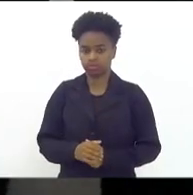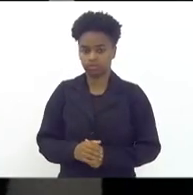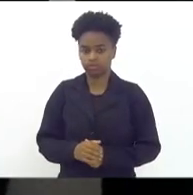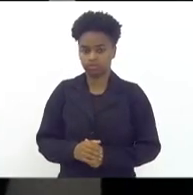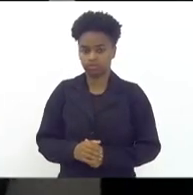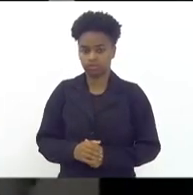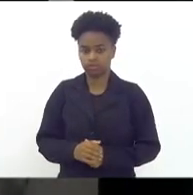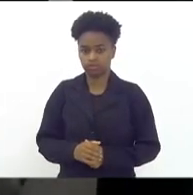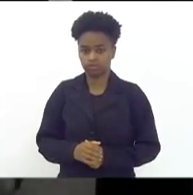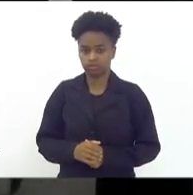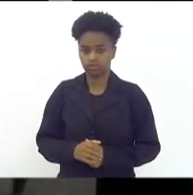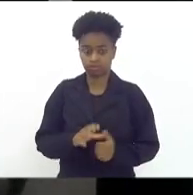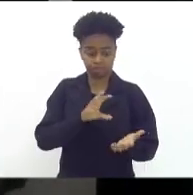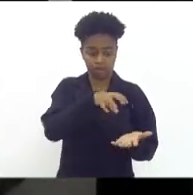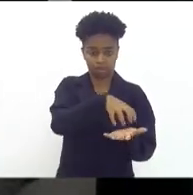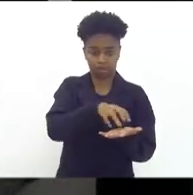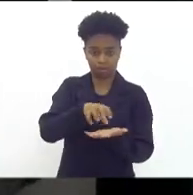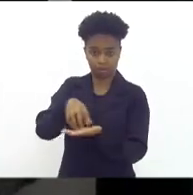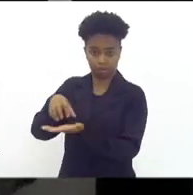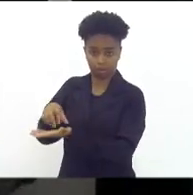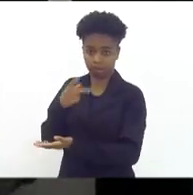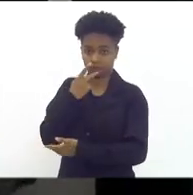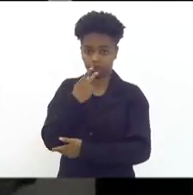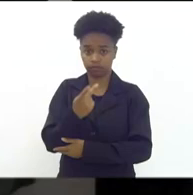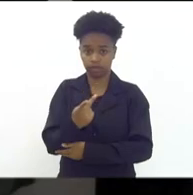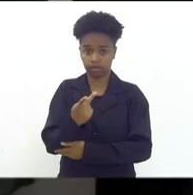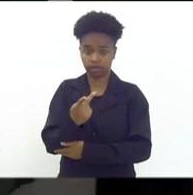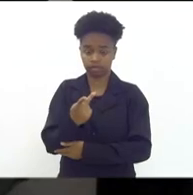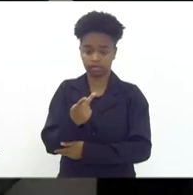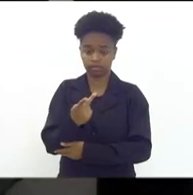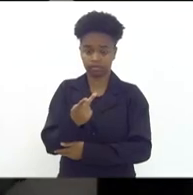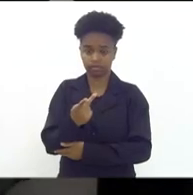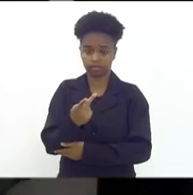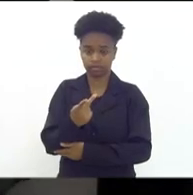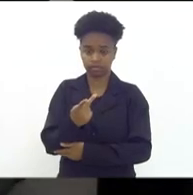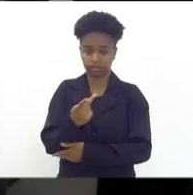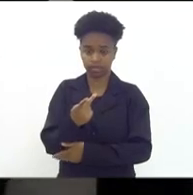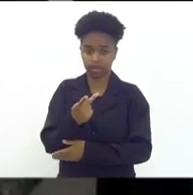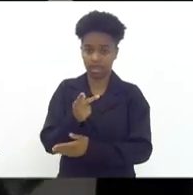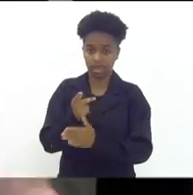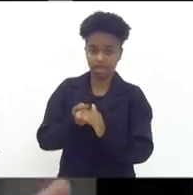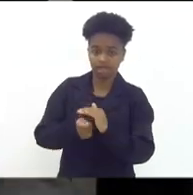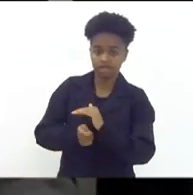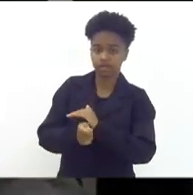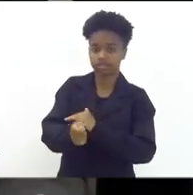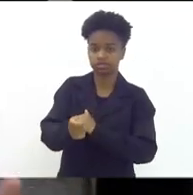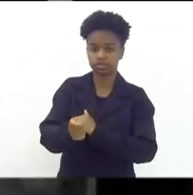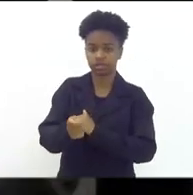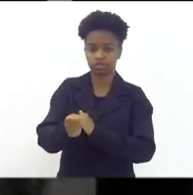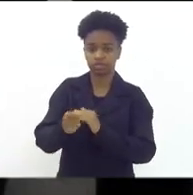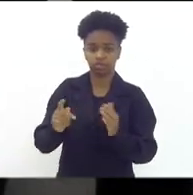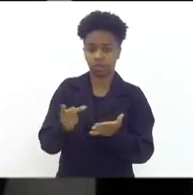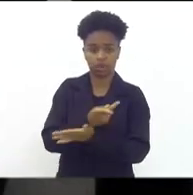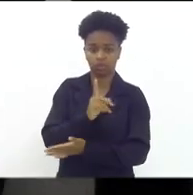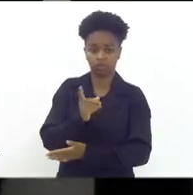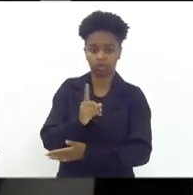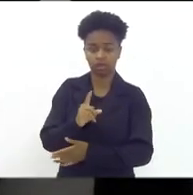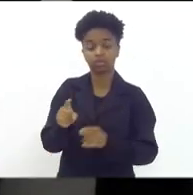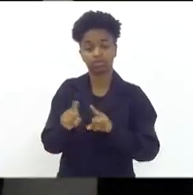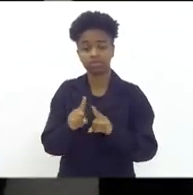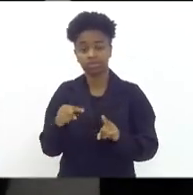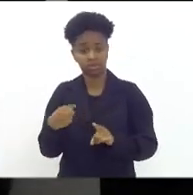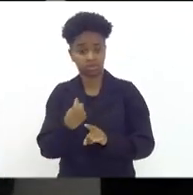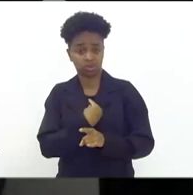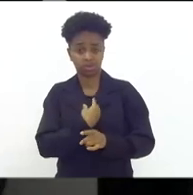o setor todo diz que fala que é os investimentos historicamente não são feitos a gente também na prática